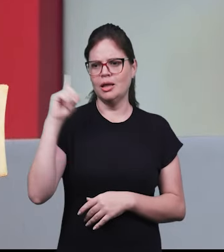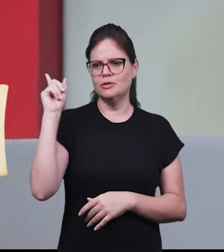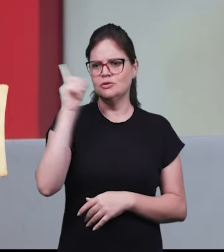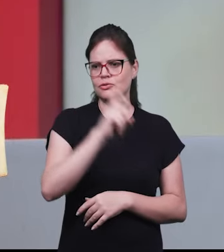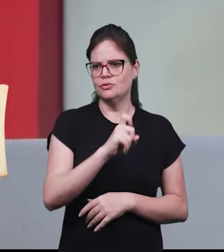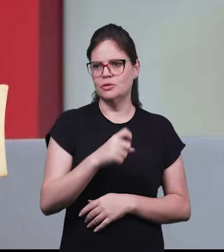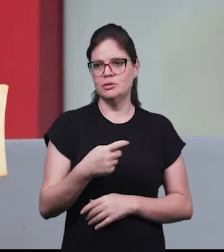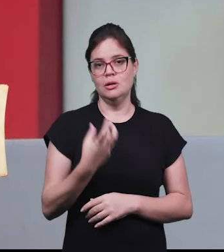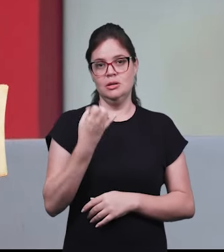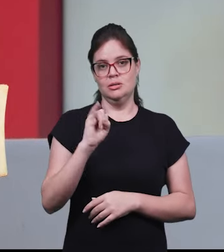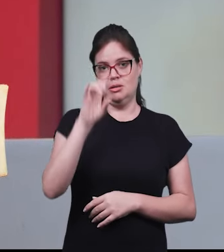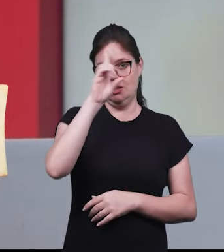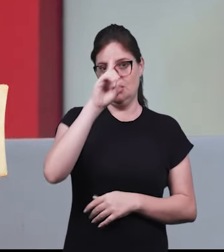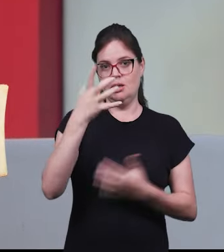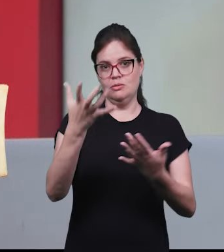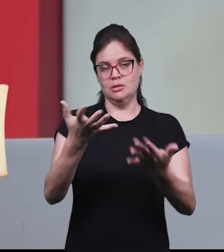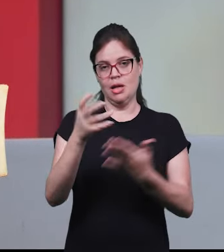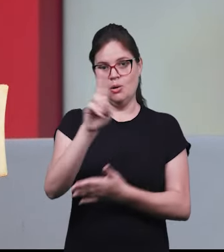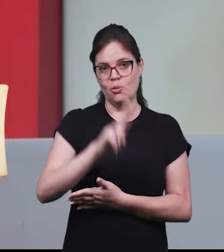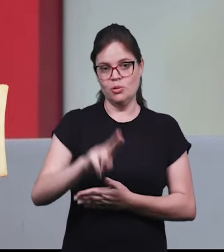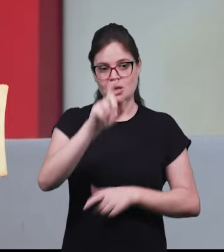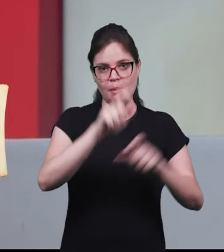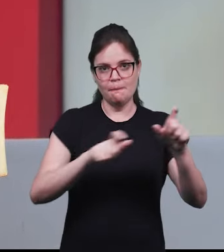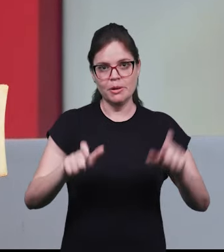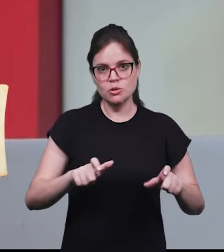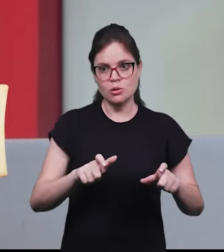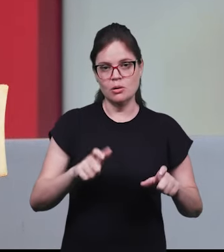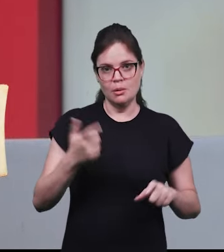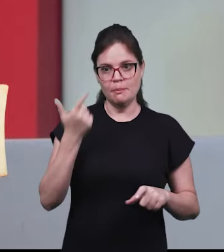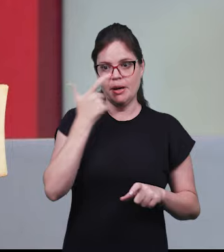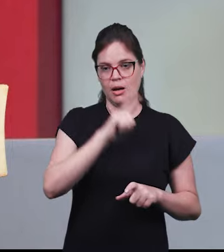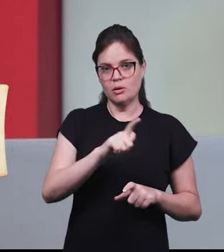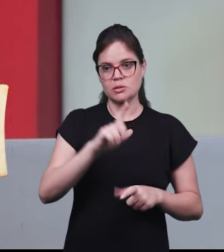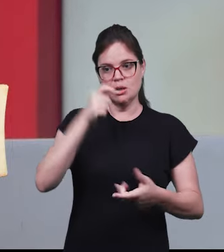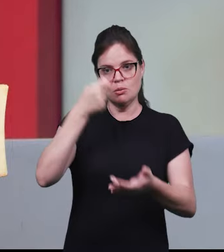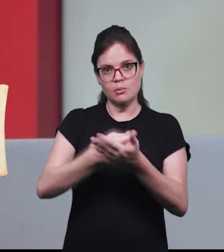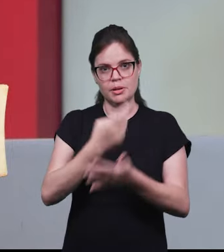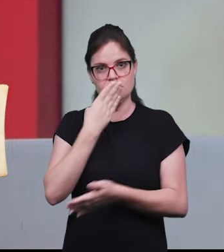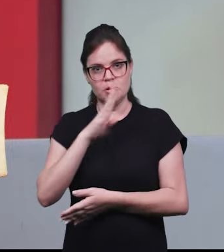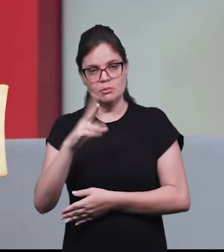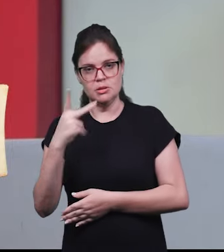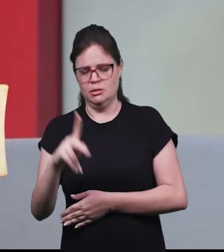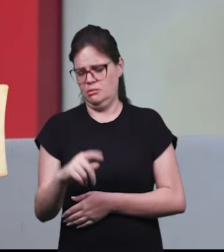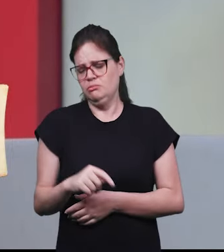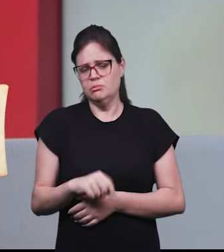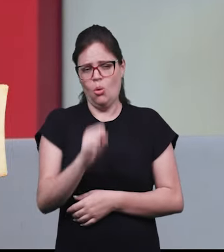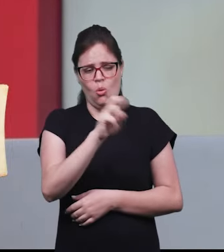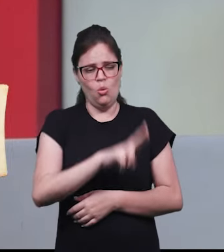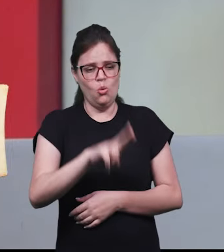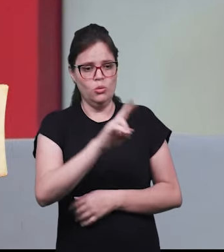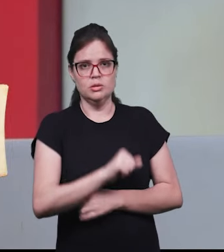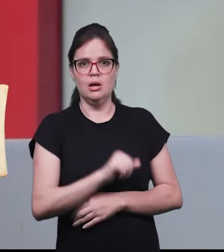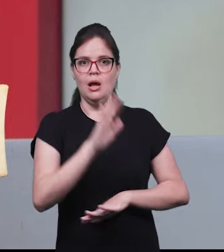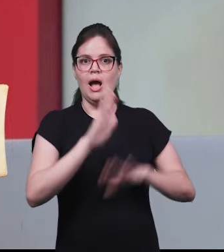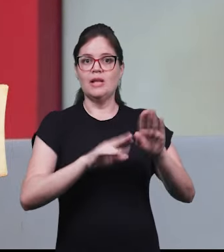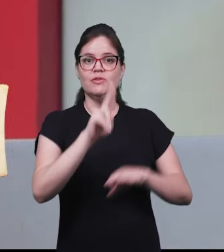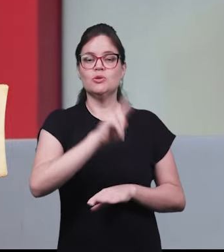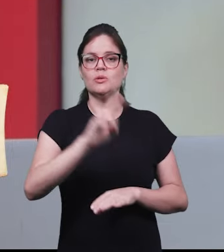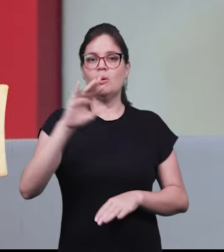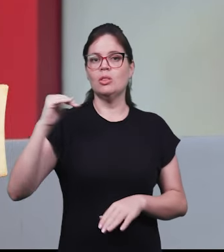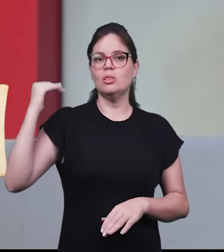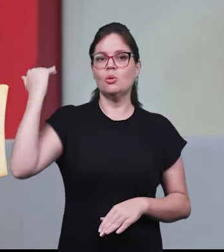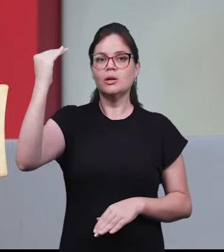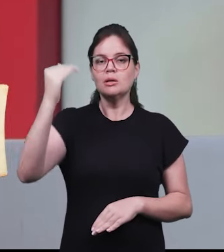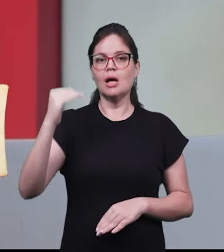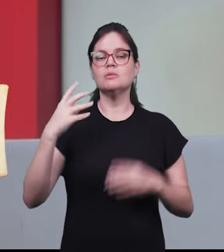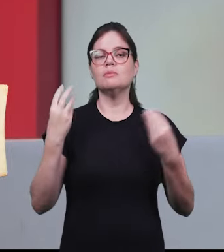e Deus precisar usar alguém ímpio para fazer a obra dele, ele faz. Ele usa às vezes uma autoridade que você nem imagina para cumprir o propósito dele na